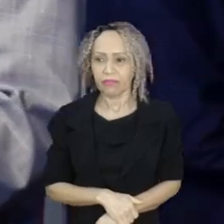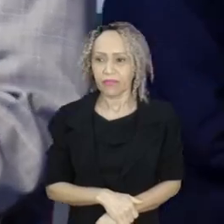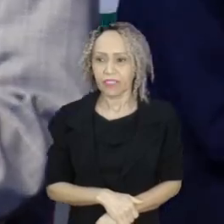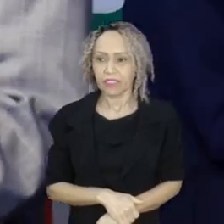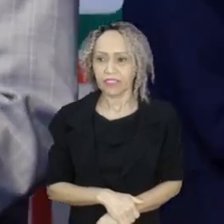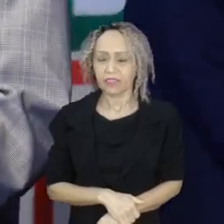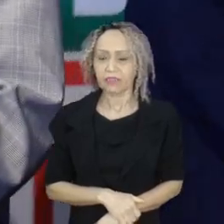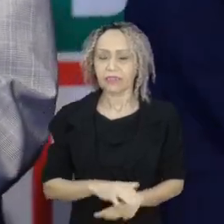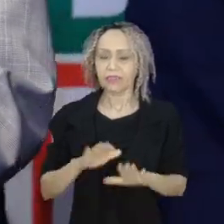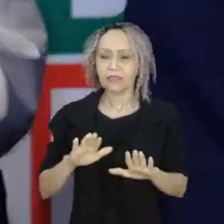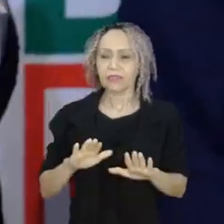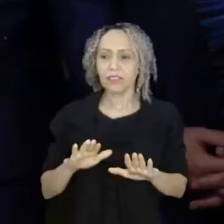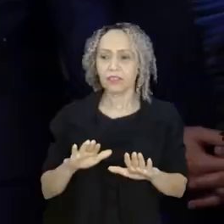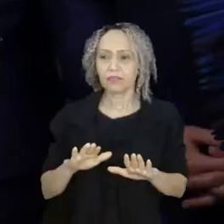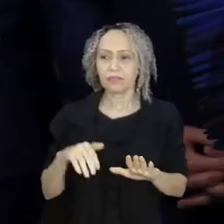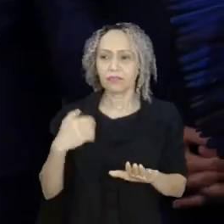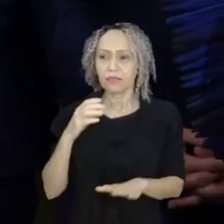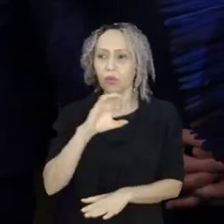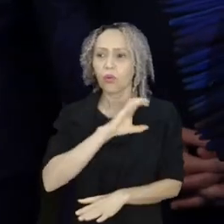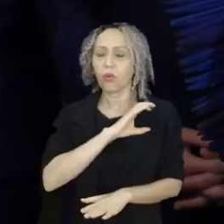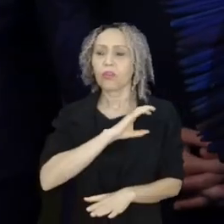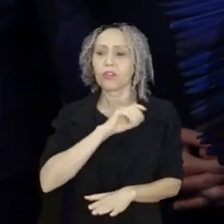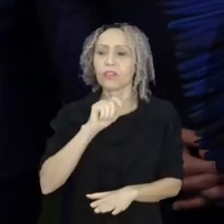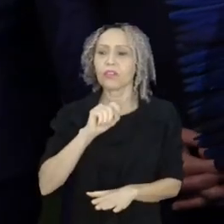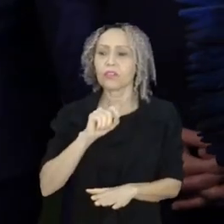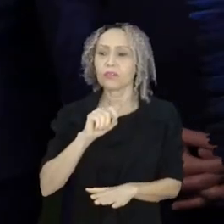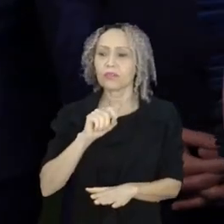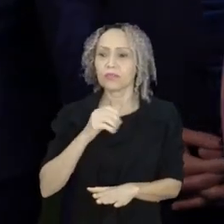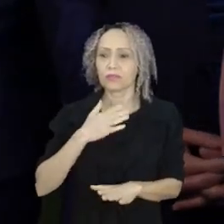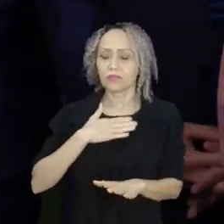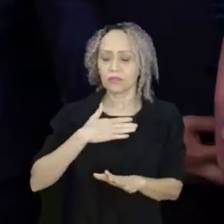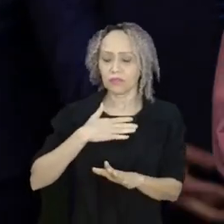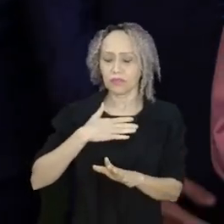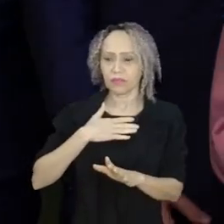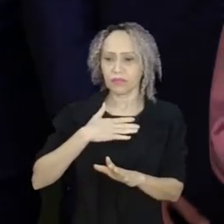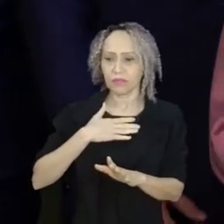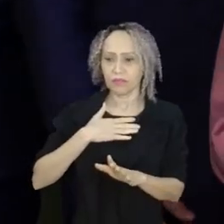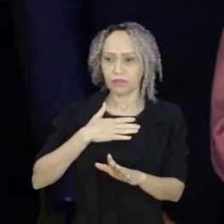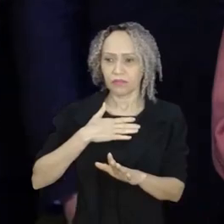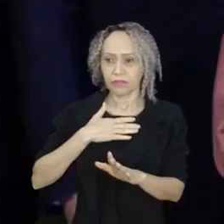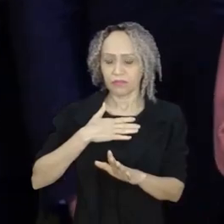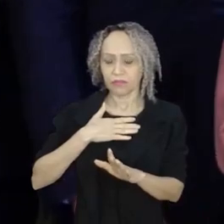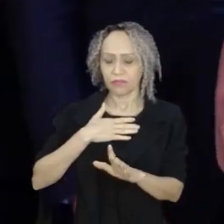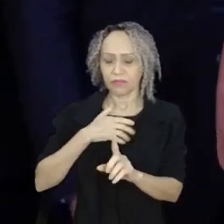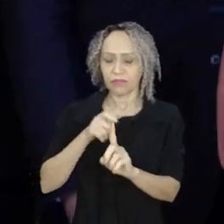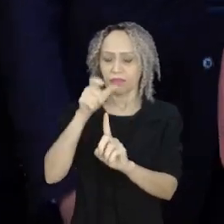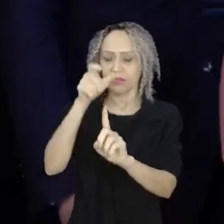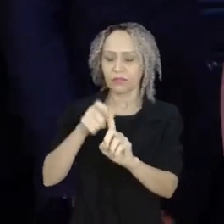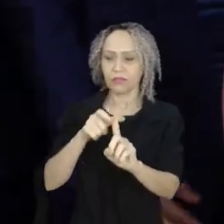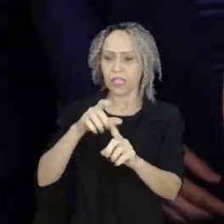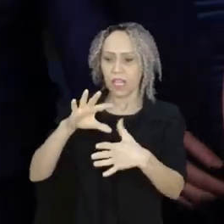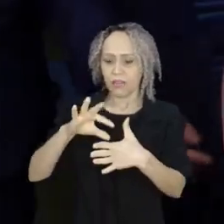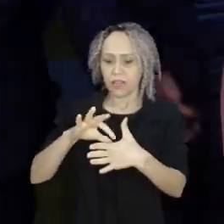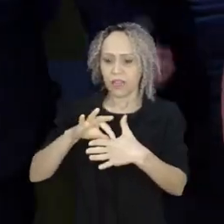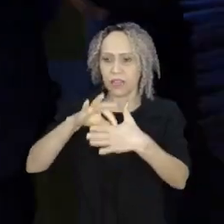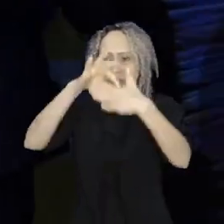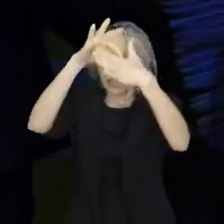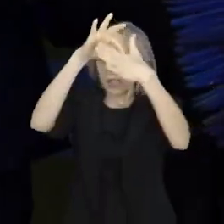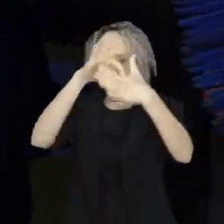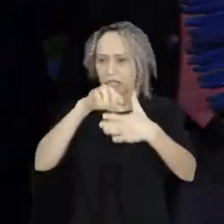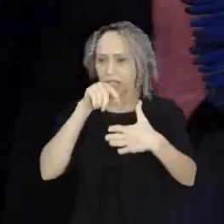companheiro que vai ser o meu líder no Senado é o companheiro senador da Bahia, Jacques